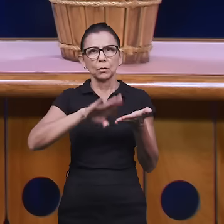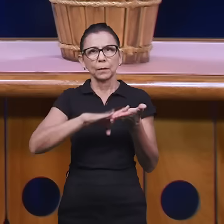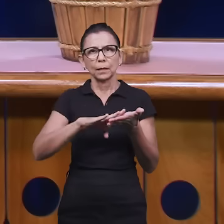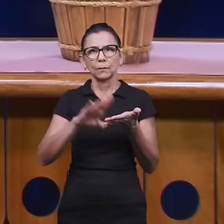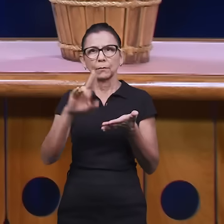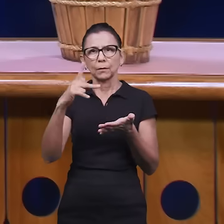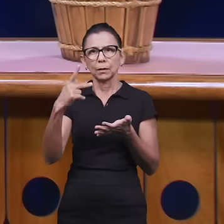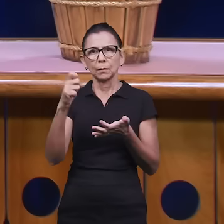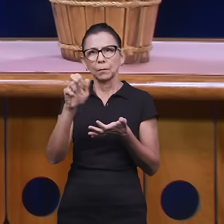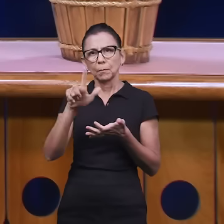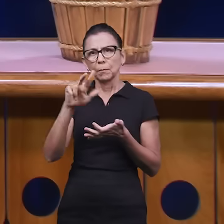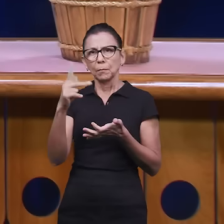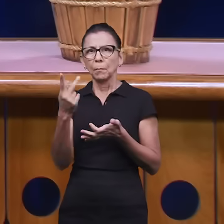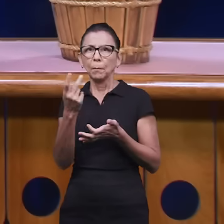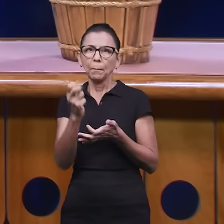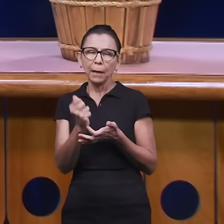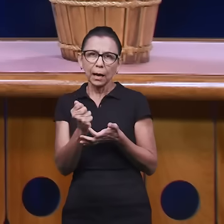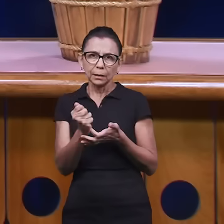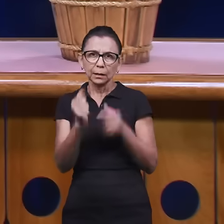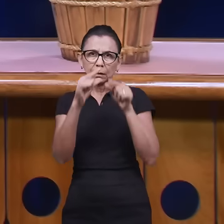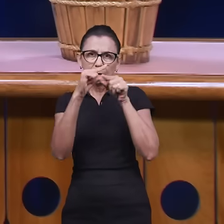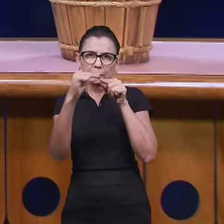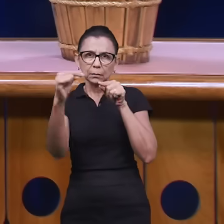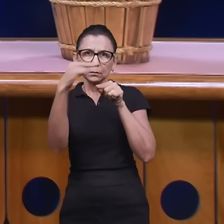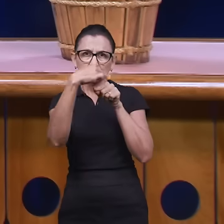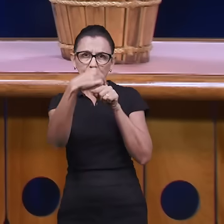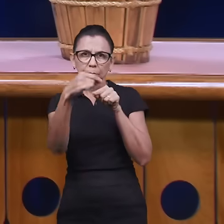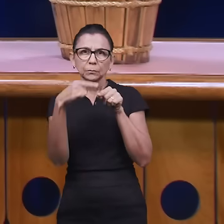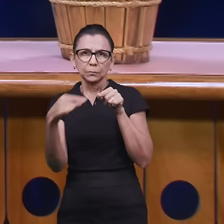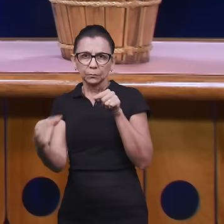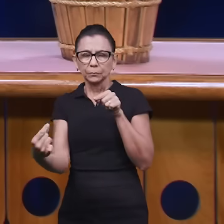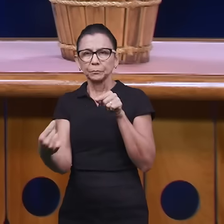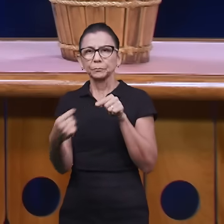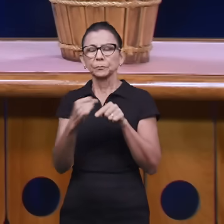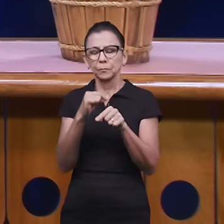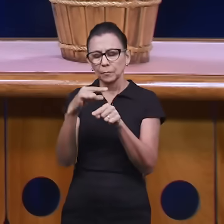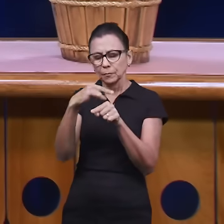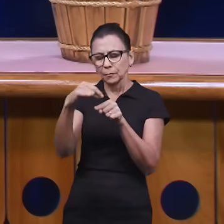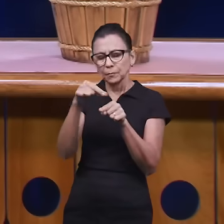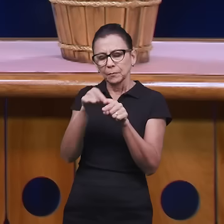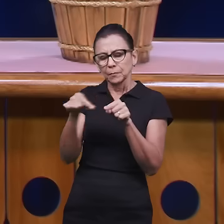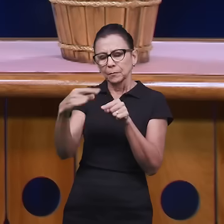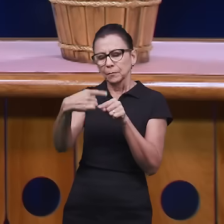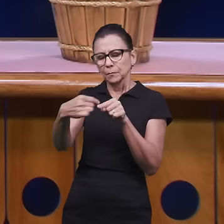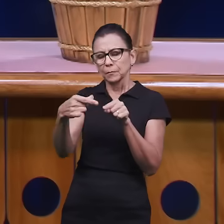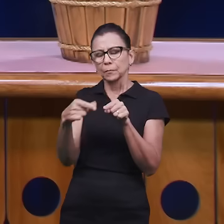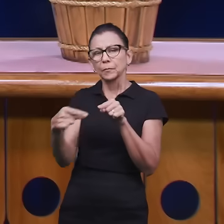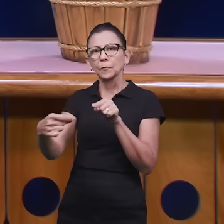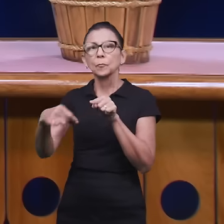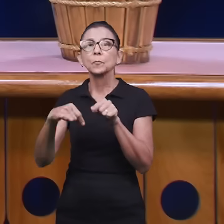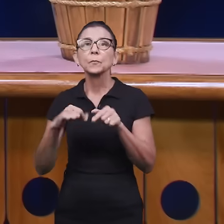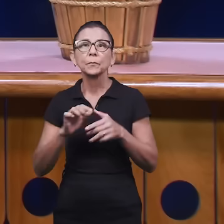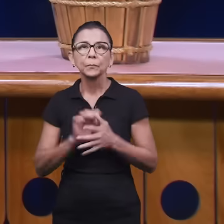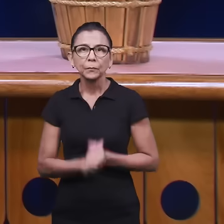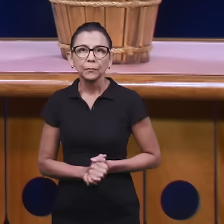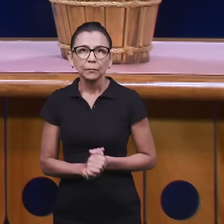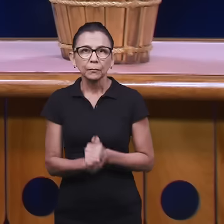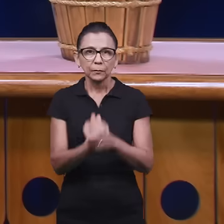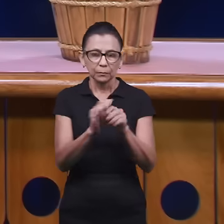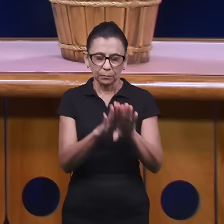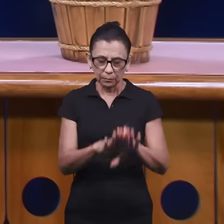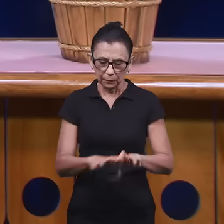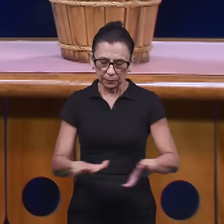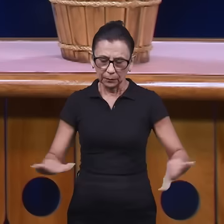eles tiravam, e ali naquele platô estava, daquele solado ali ficava